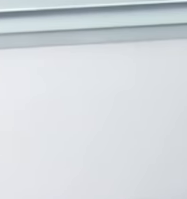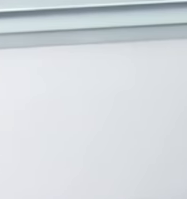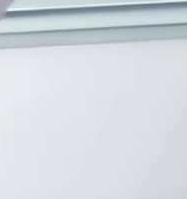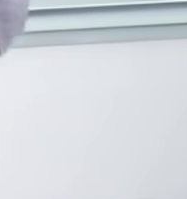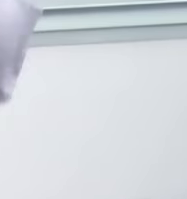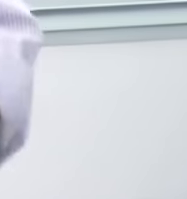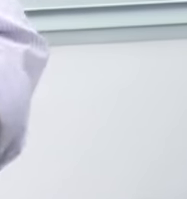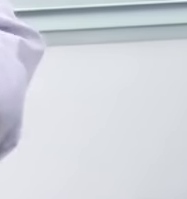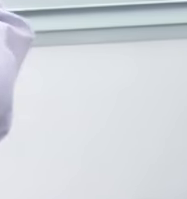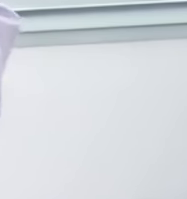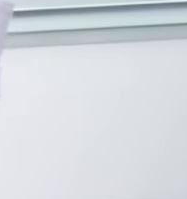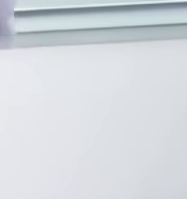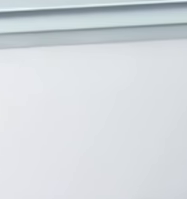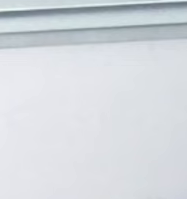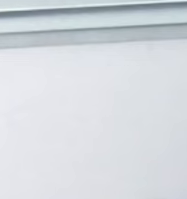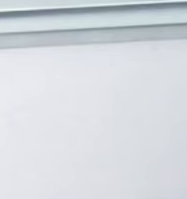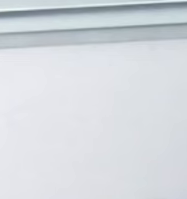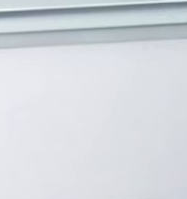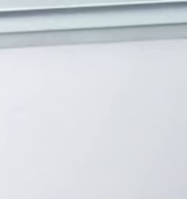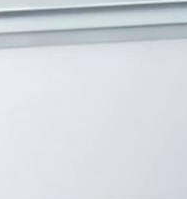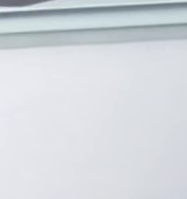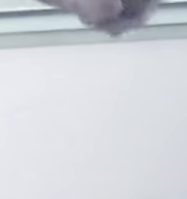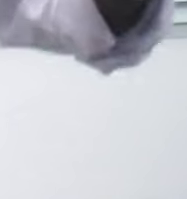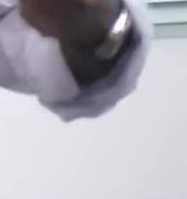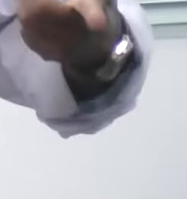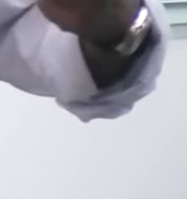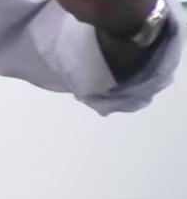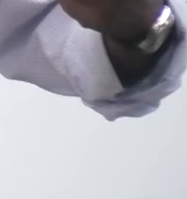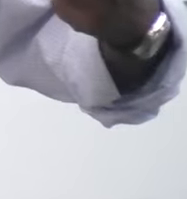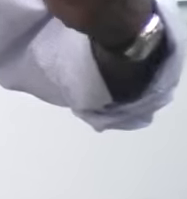sendo enxovalhada, sendo levada